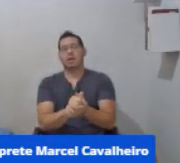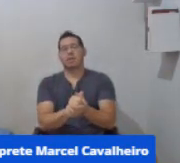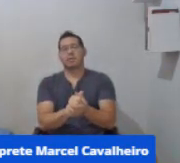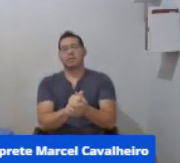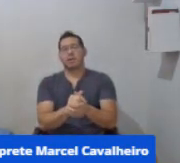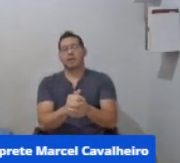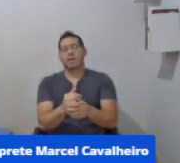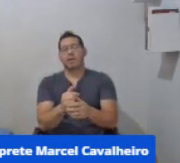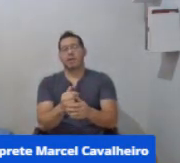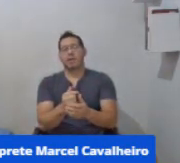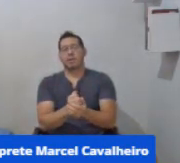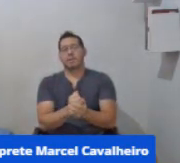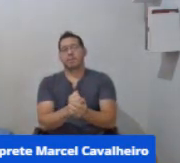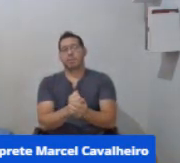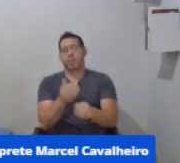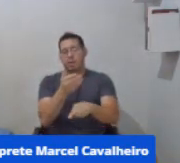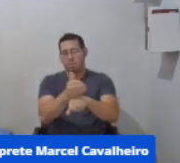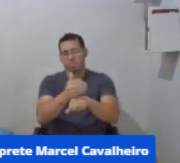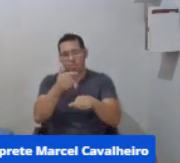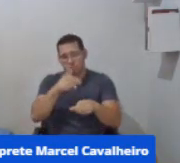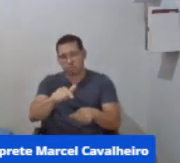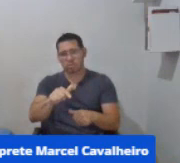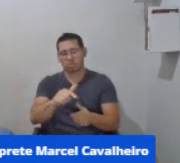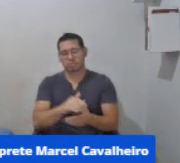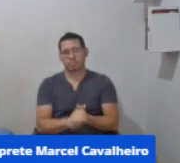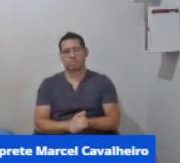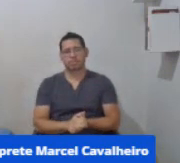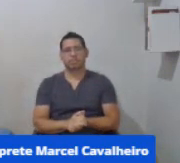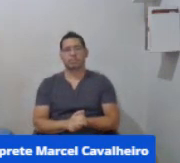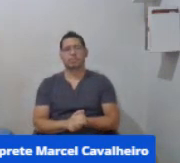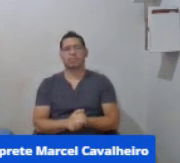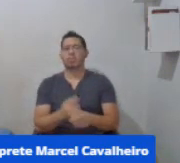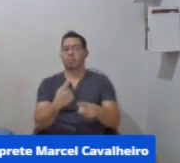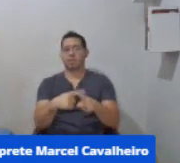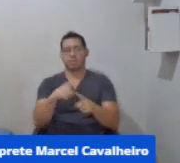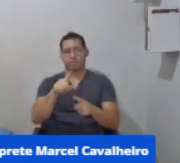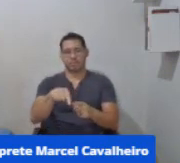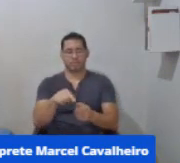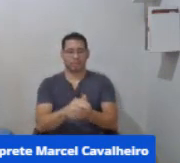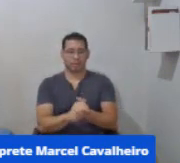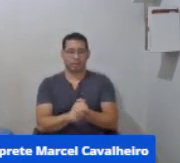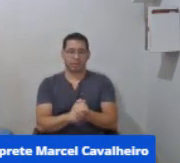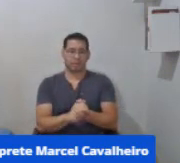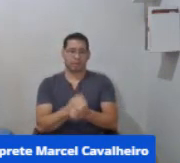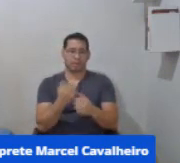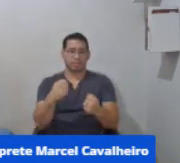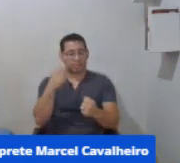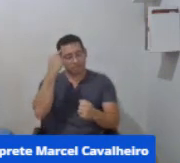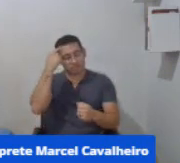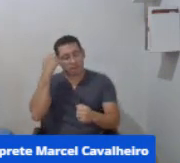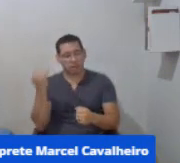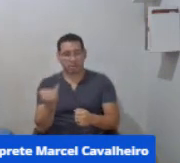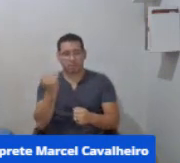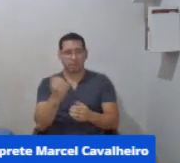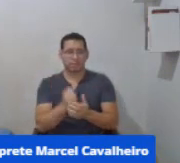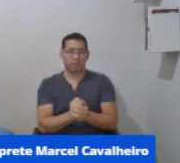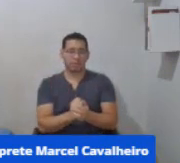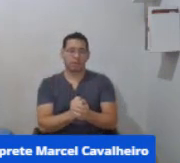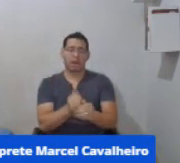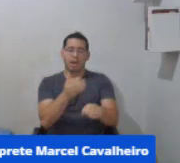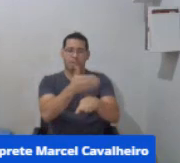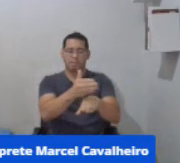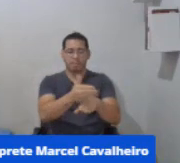linguagem. Para tanto, valorizou-se a convergência entre práticas de